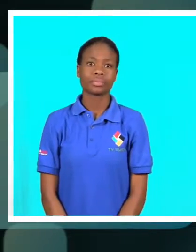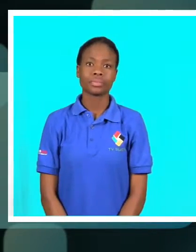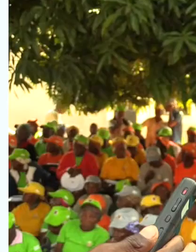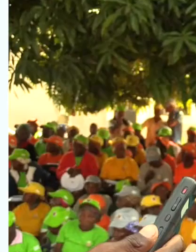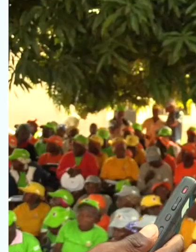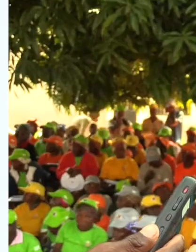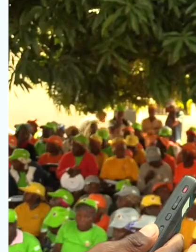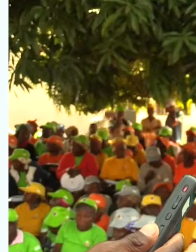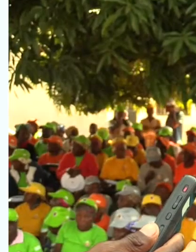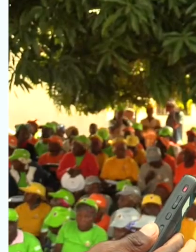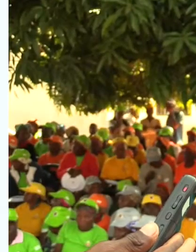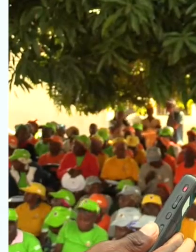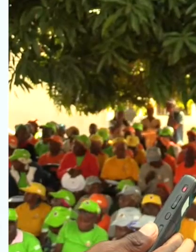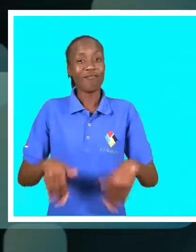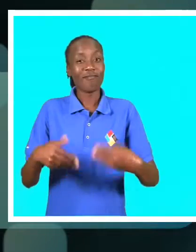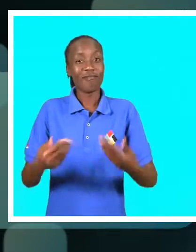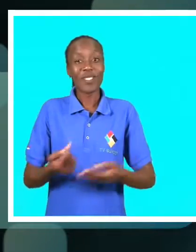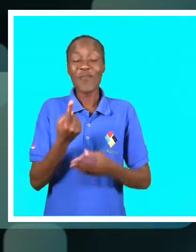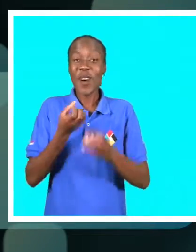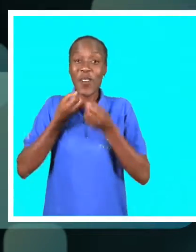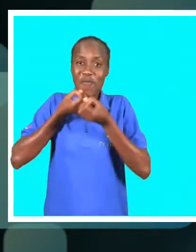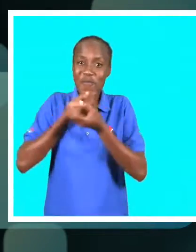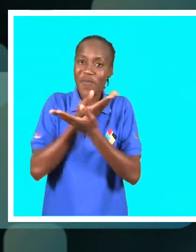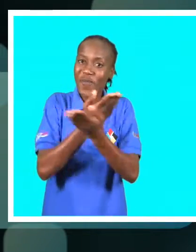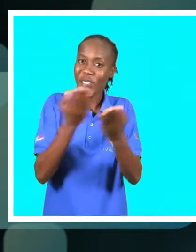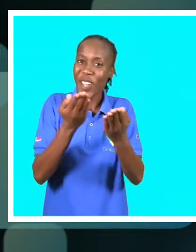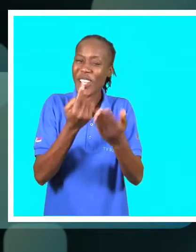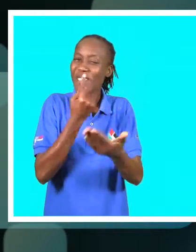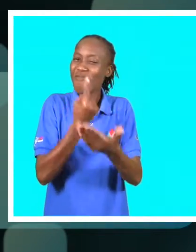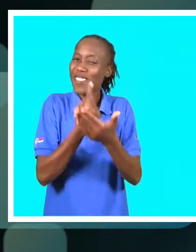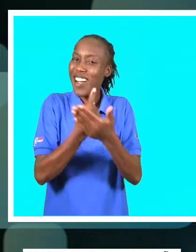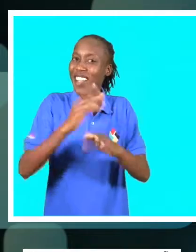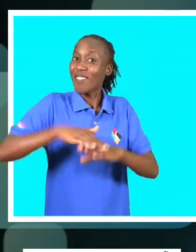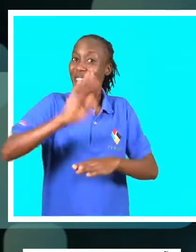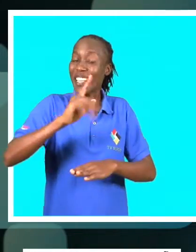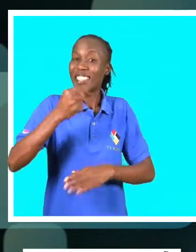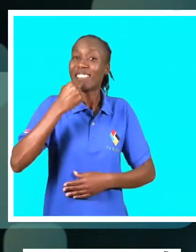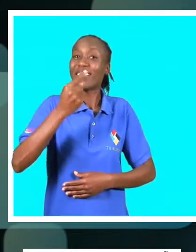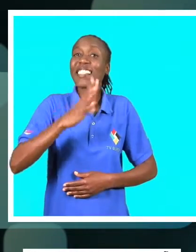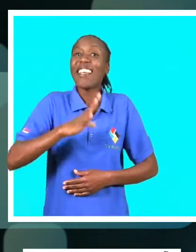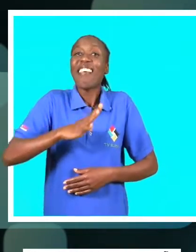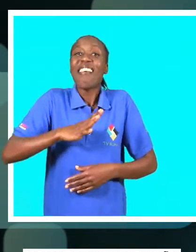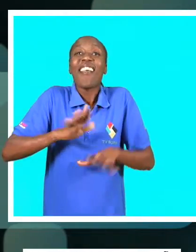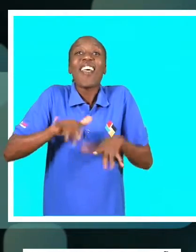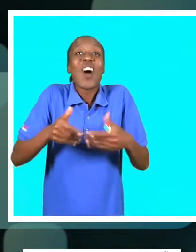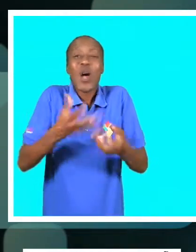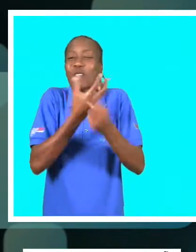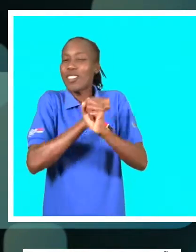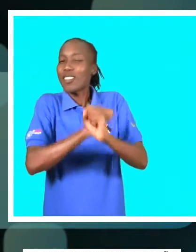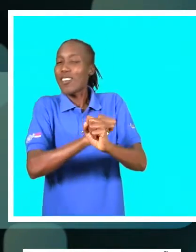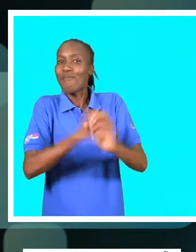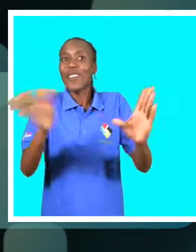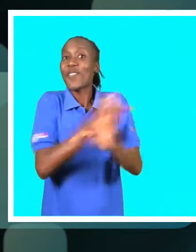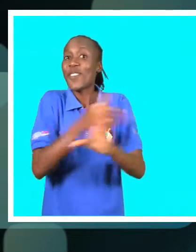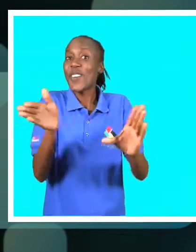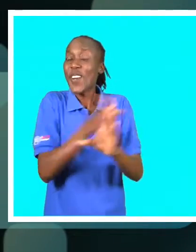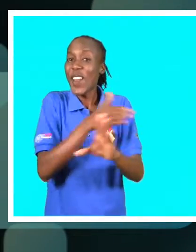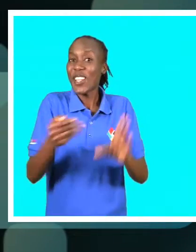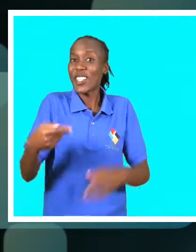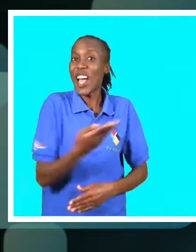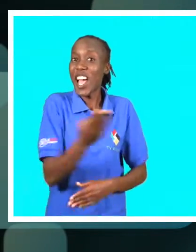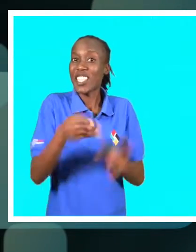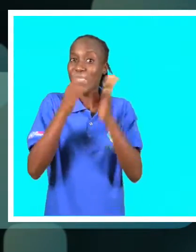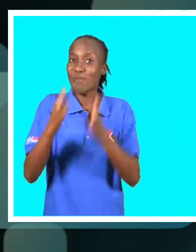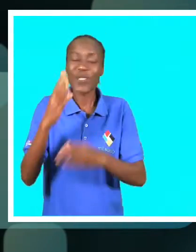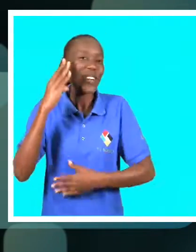de sensibilização nas comunidades. Acho que uma mensagem muito importante, que é stop violência